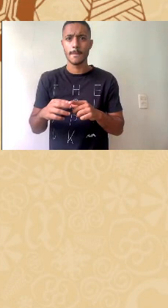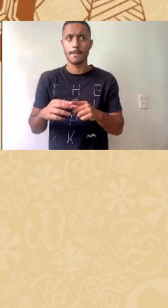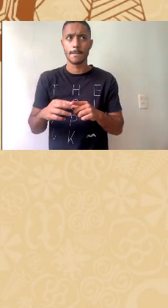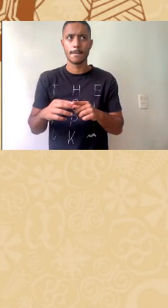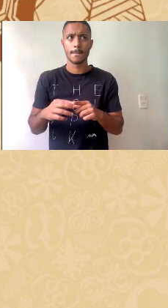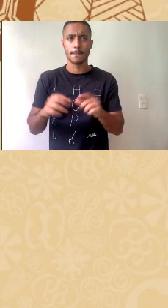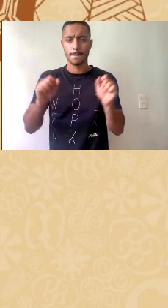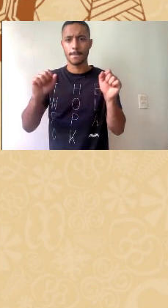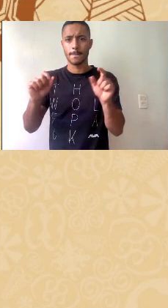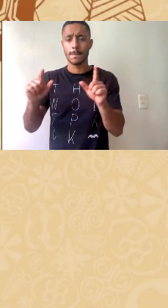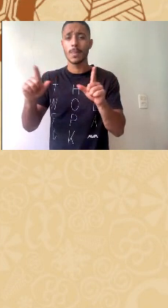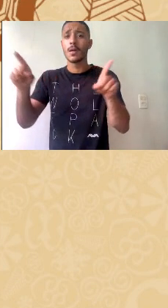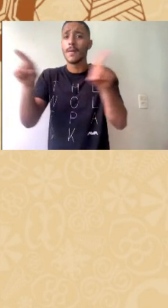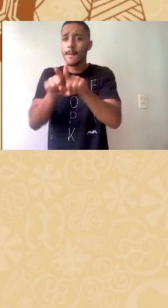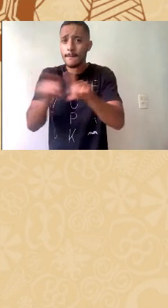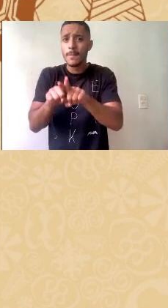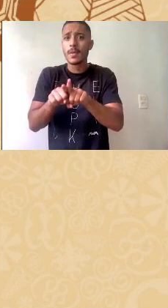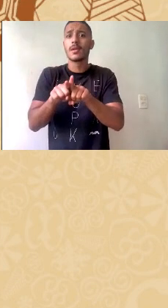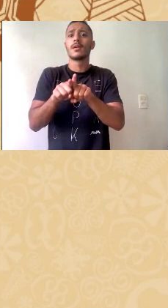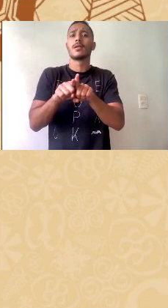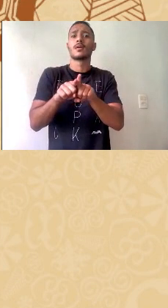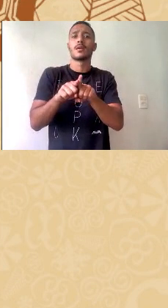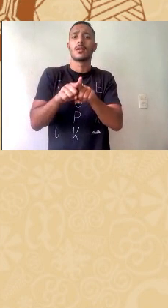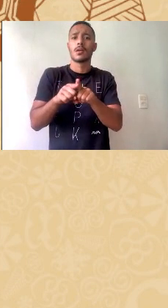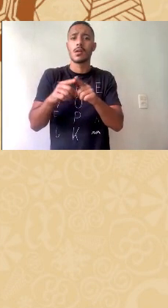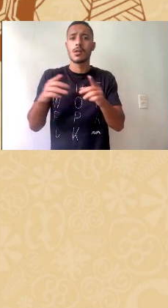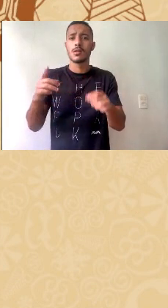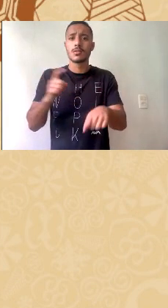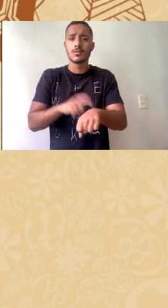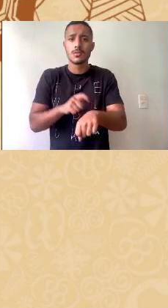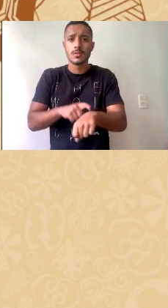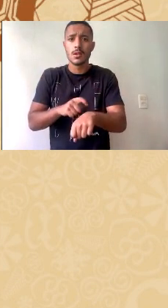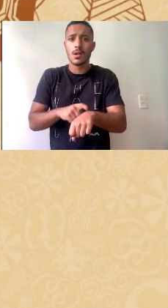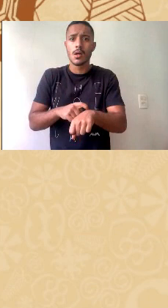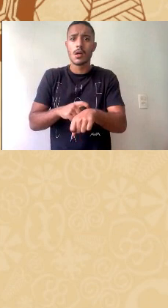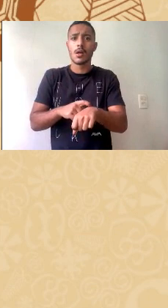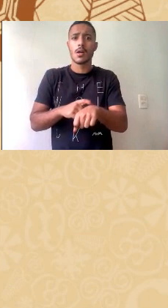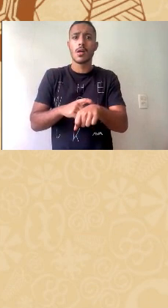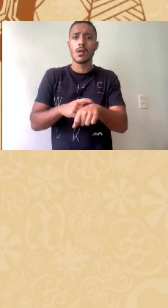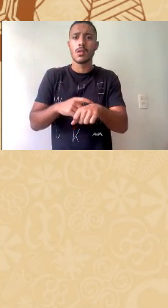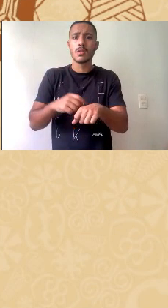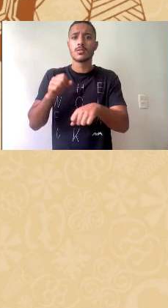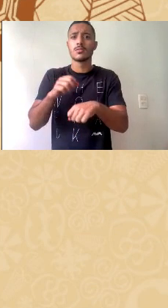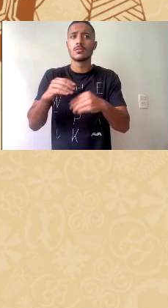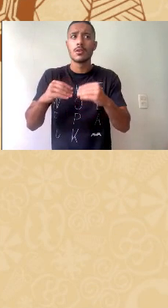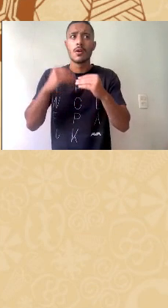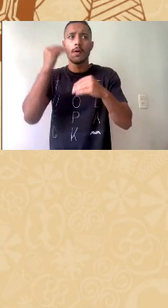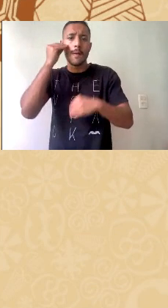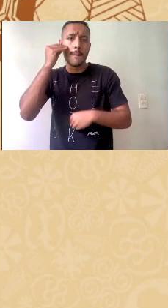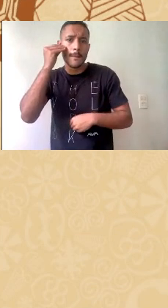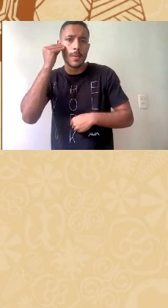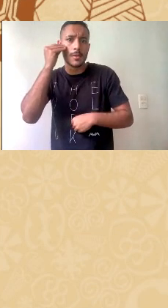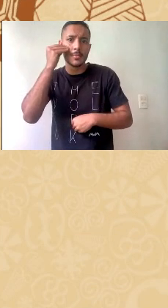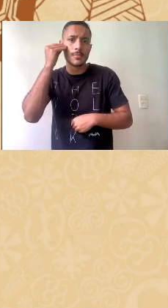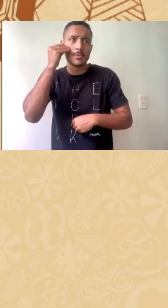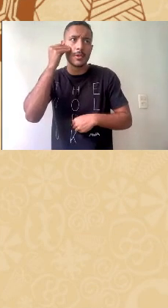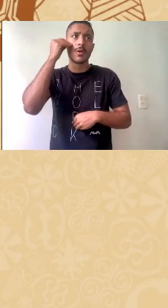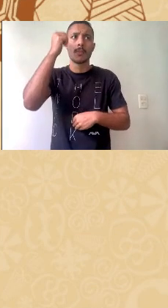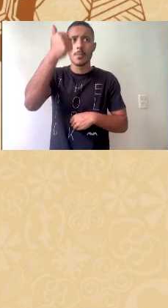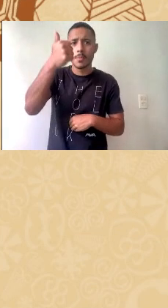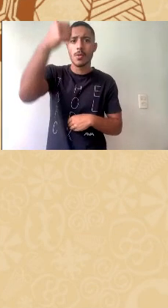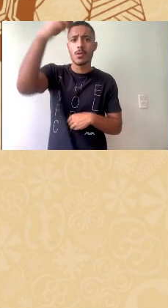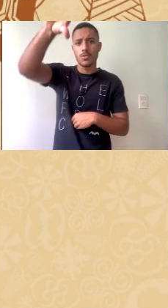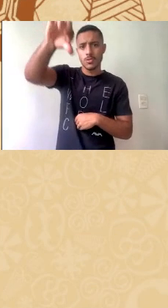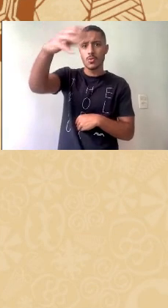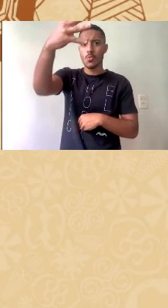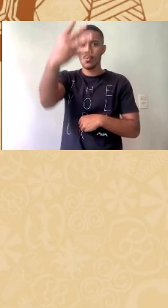Bem, também dessa mesma época, o Teatro Experimental do Negro, né, criado em 1944, está aqui a figura do Abdias do Nascimento, uma